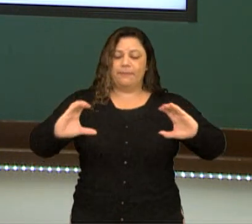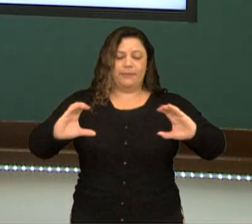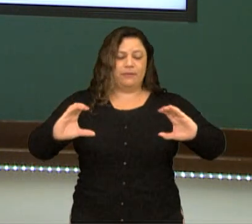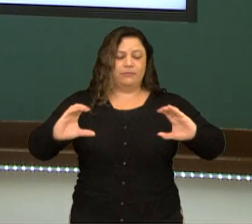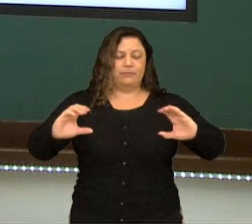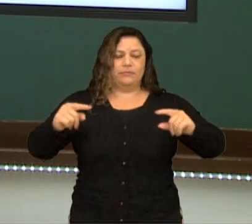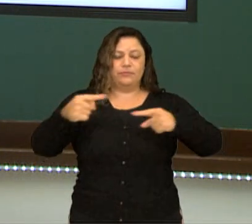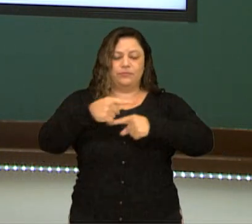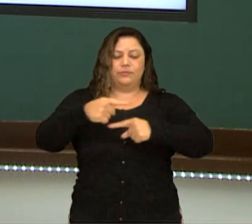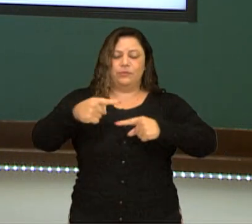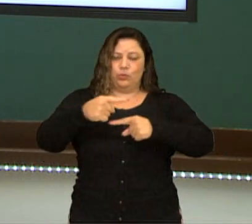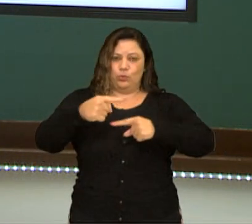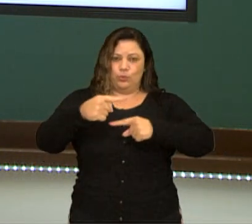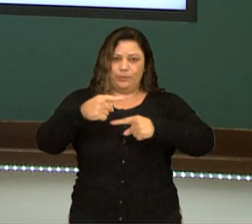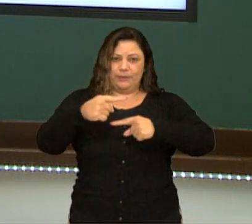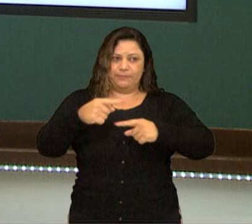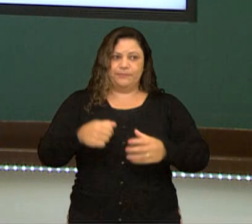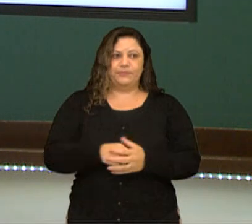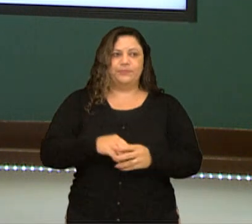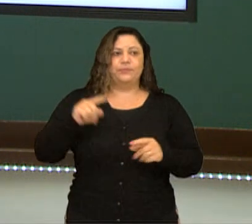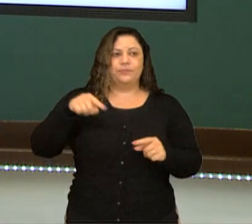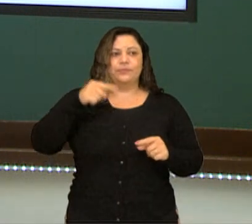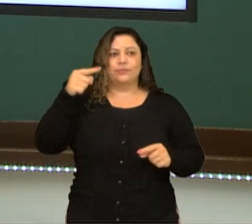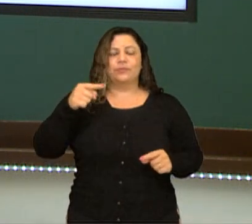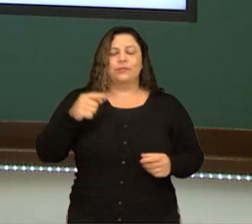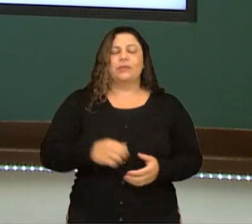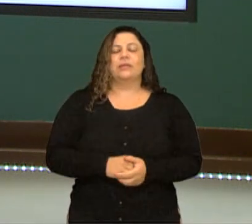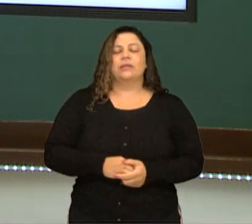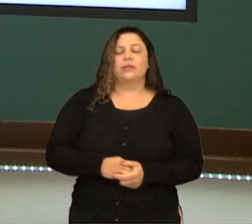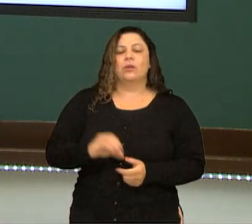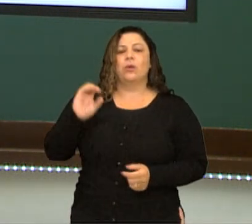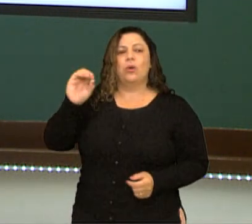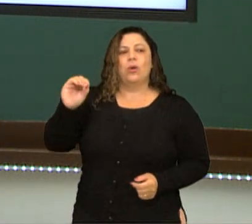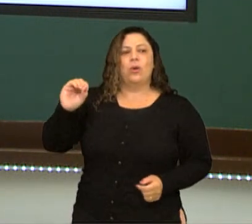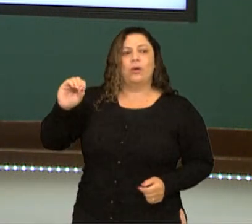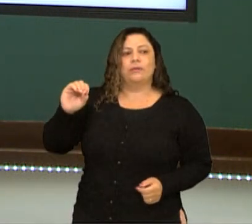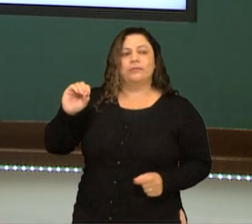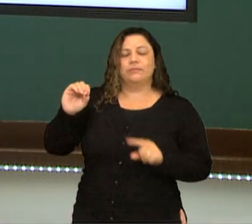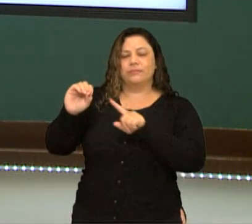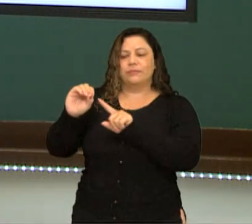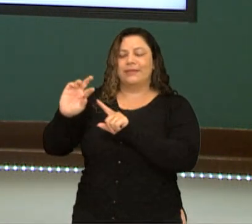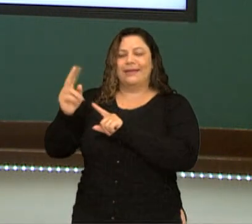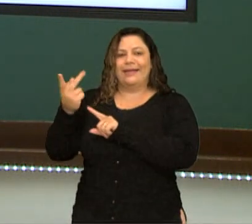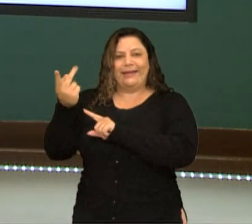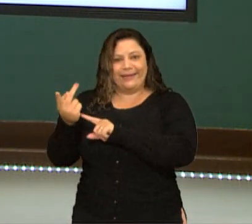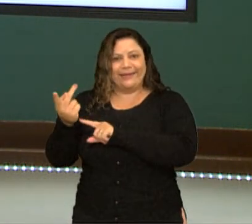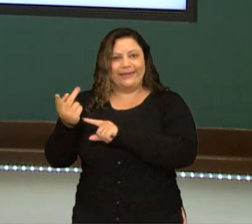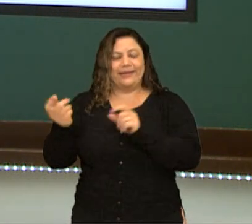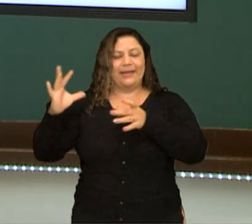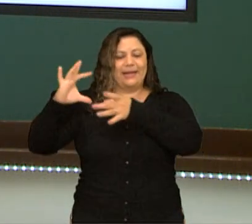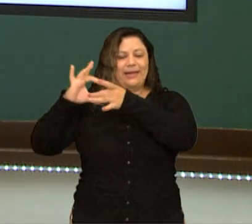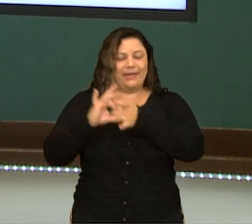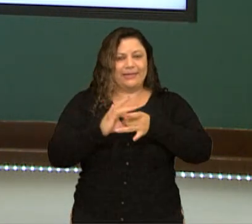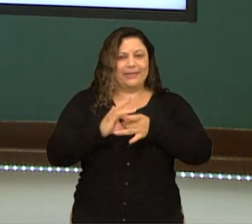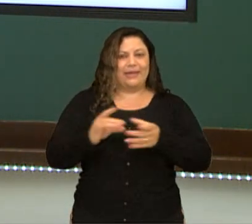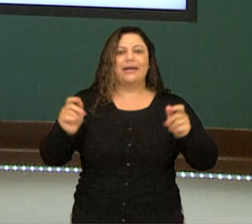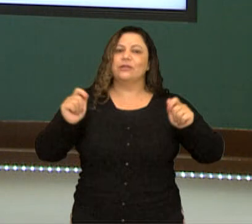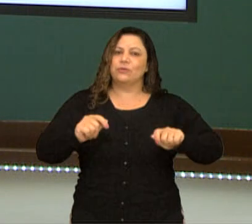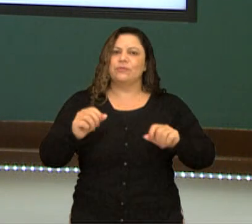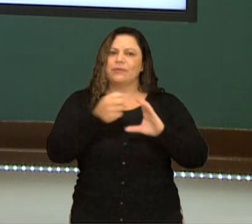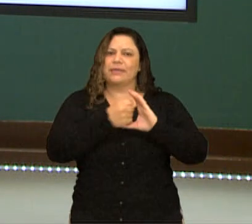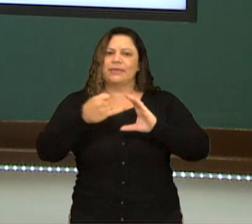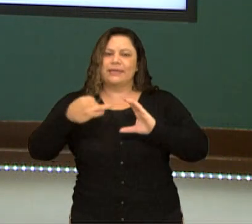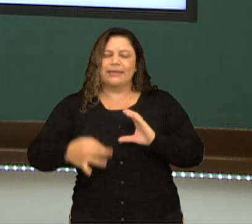com ligação dupla e o radical hidroxila ligado a ele. Isso vai caracterizar